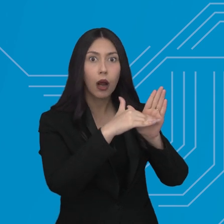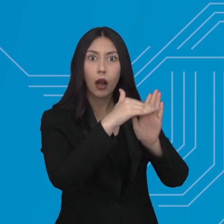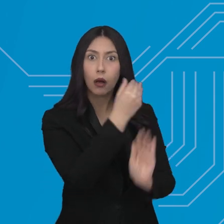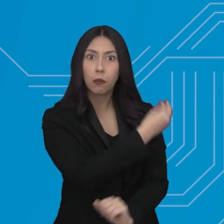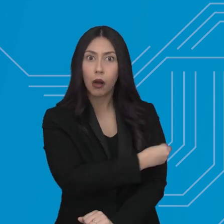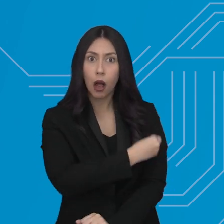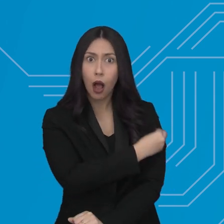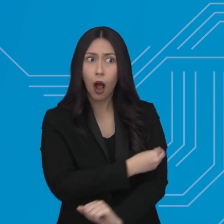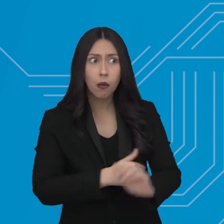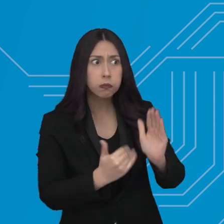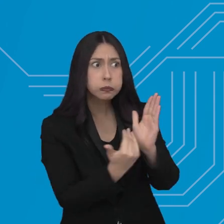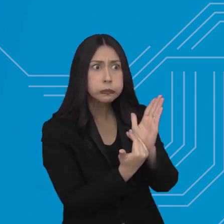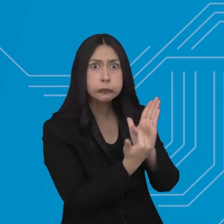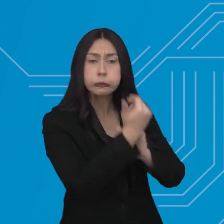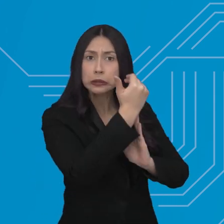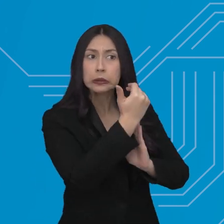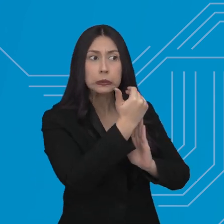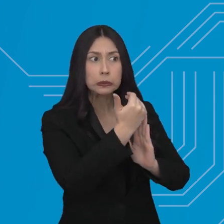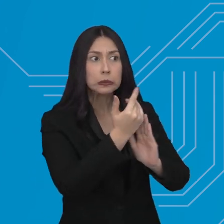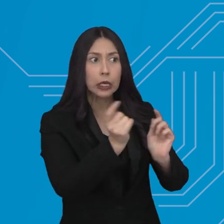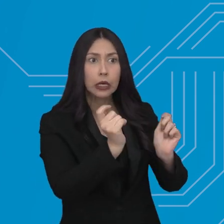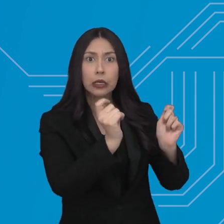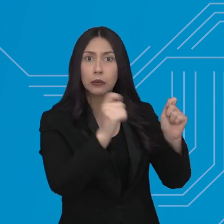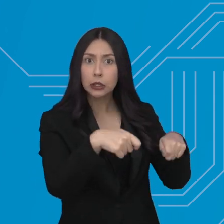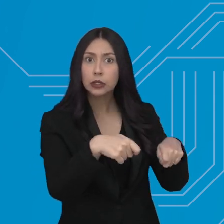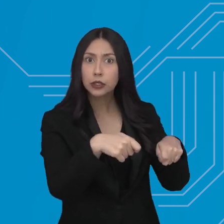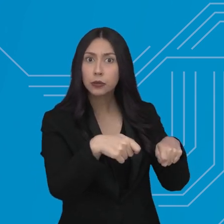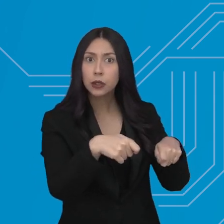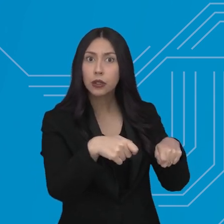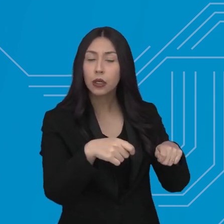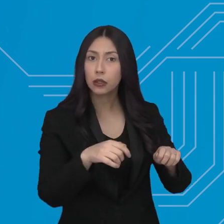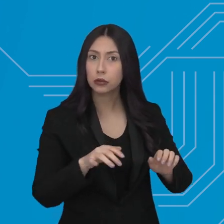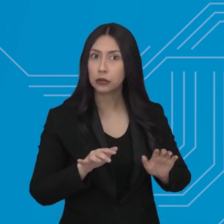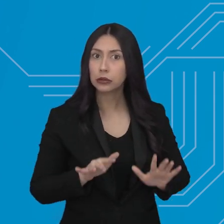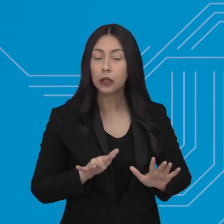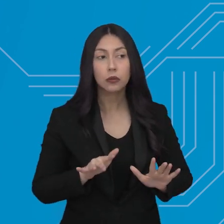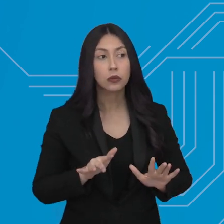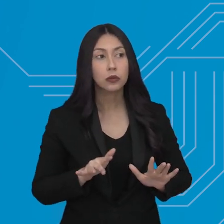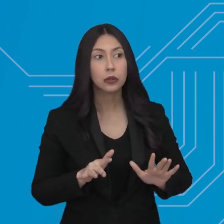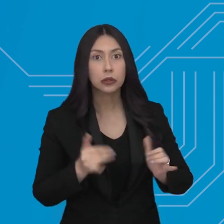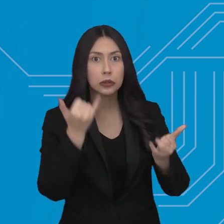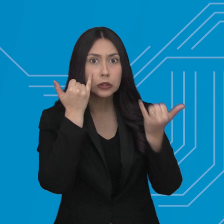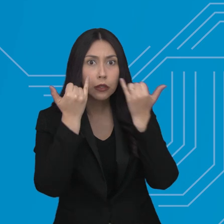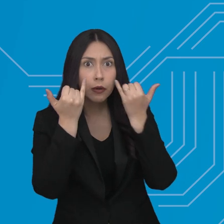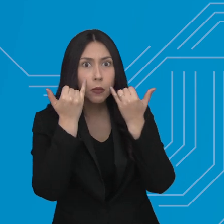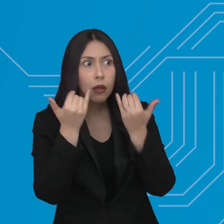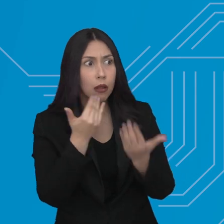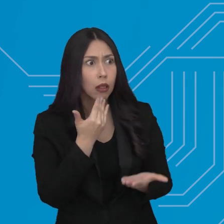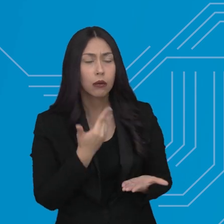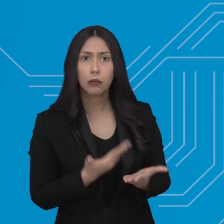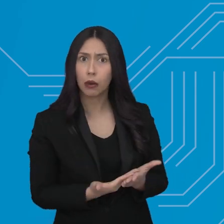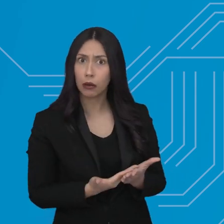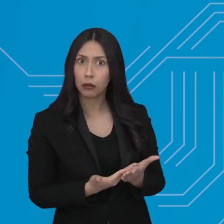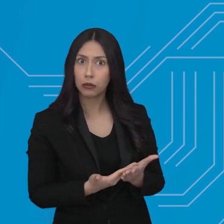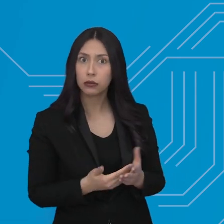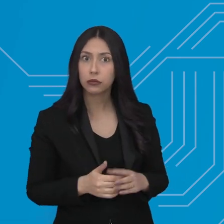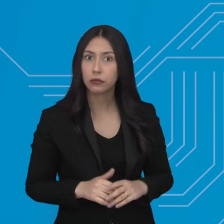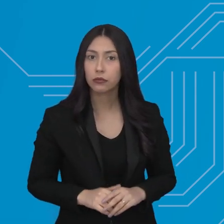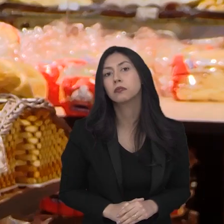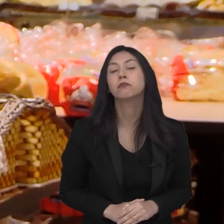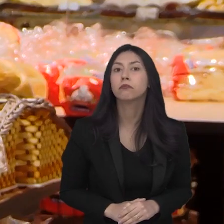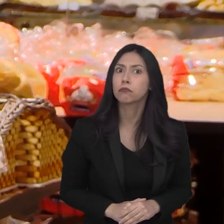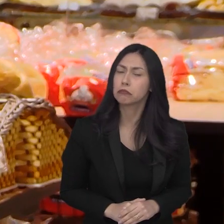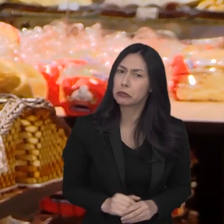altos, acima dos tolerados nos testes com bafômetro. Os dados surpreenderam muita